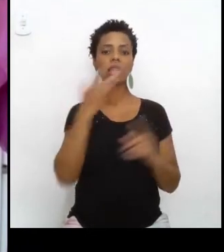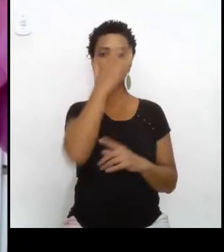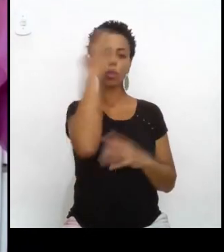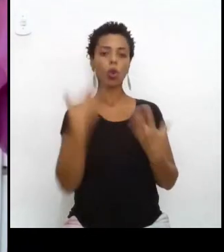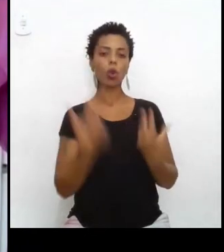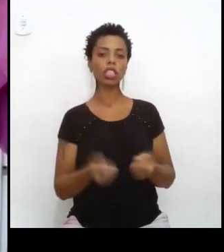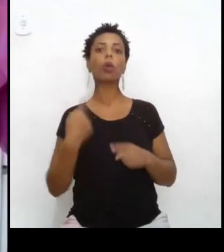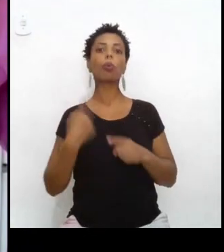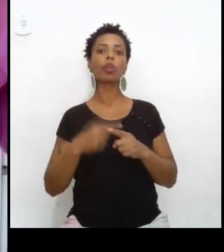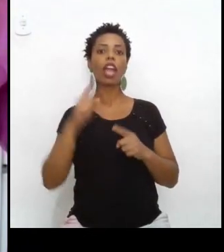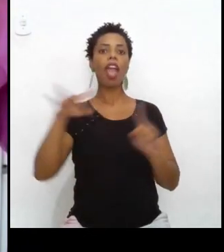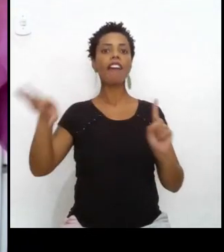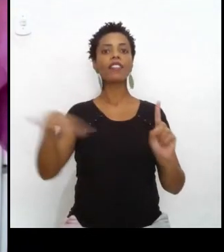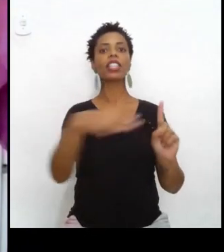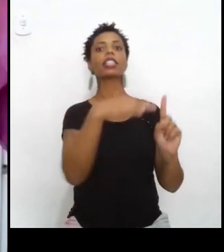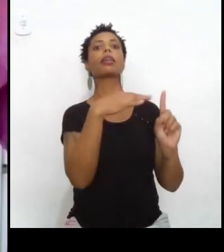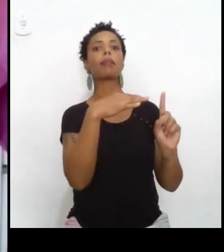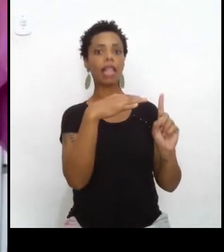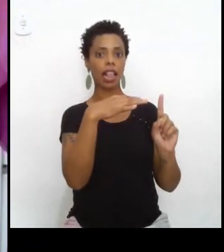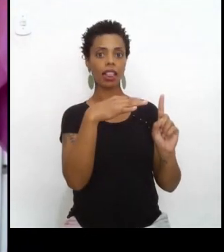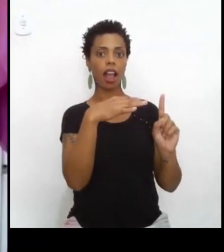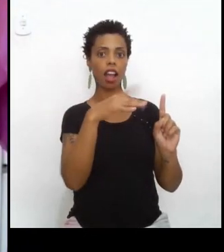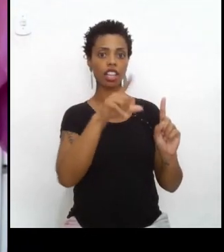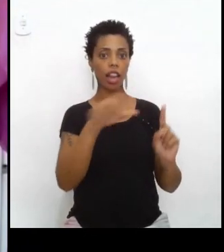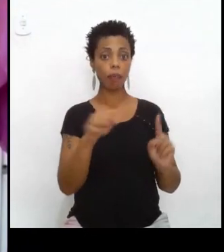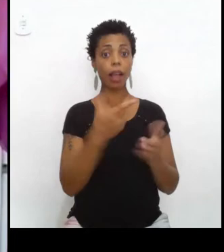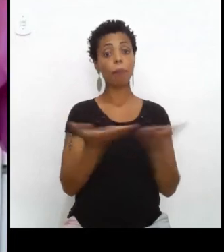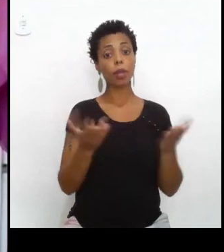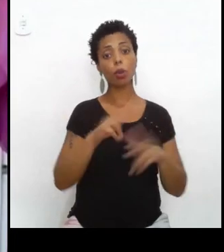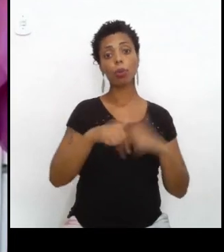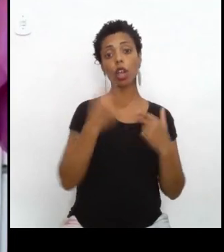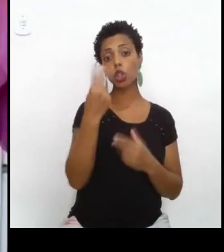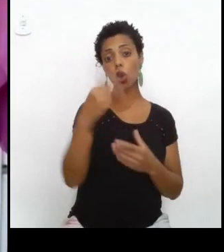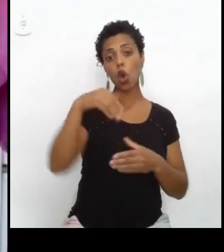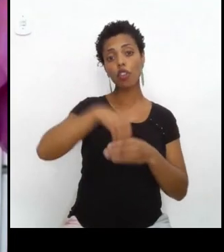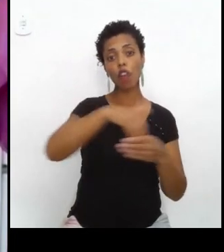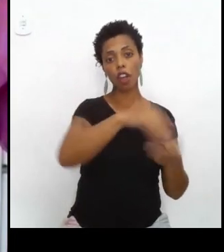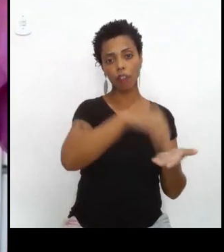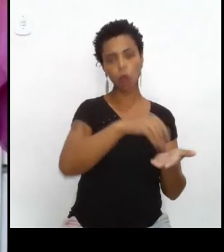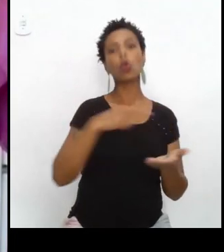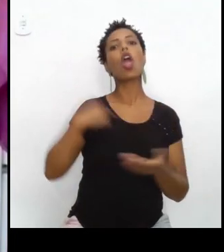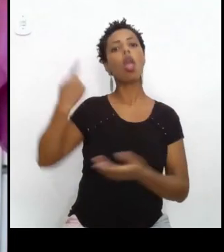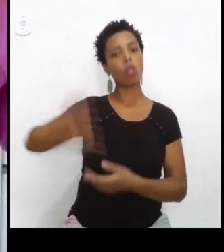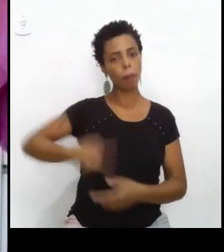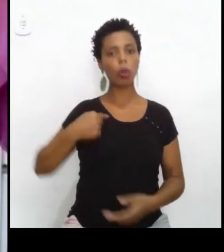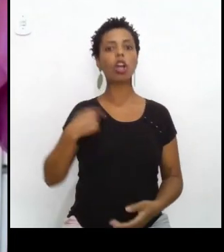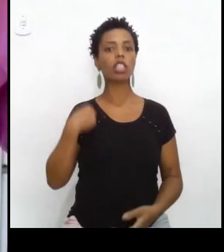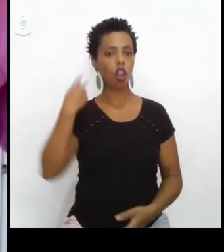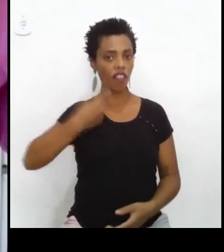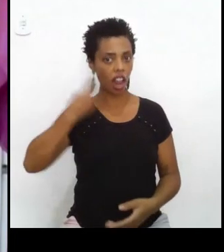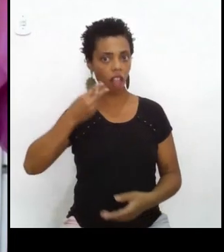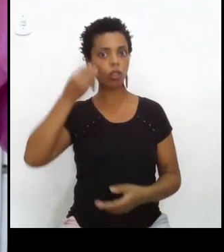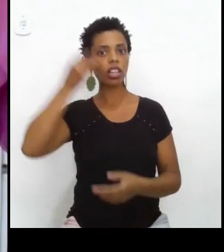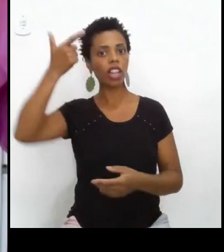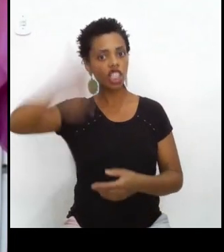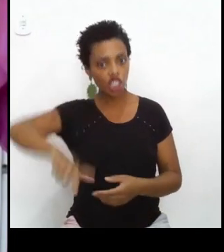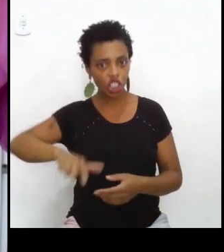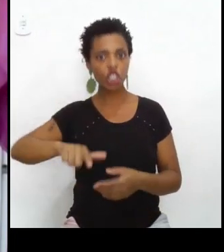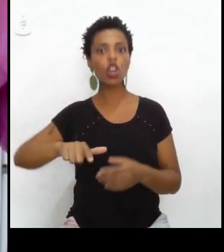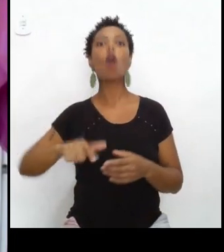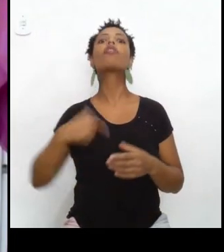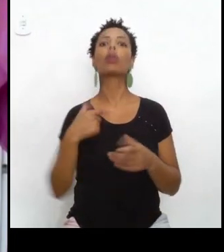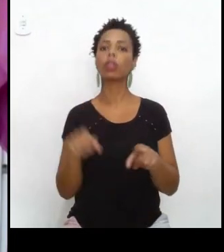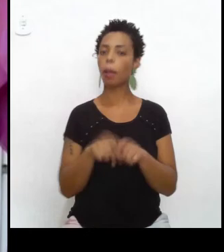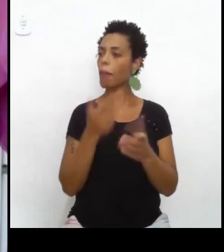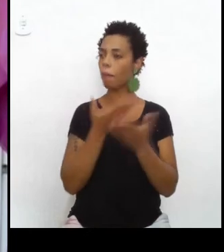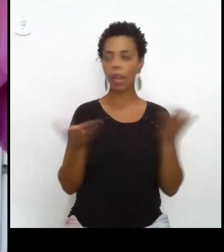Mariele perdeu por dois votos em 2017 eu representei como Vereador o mesmo projeto e também perdi